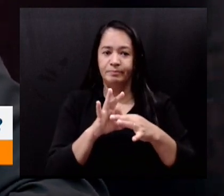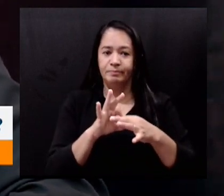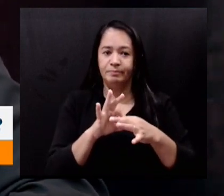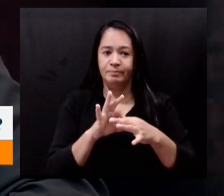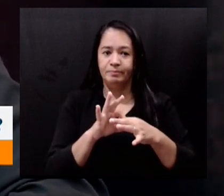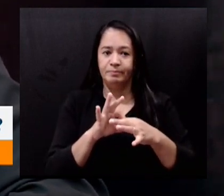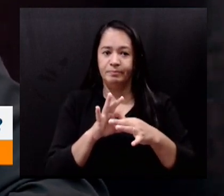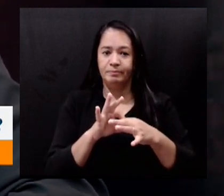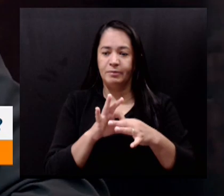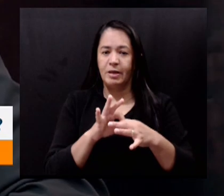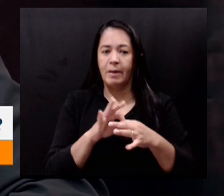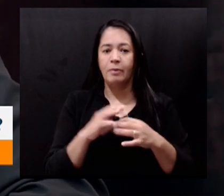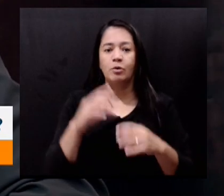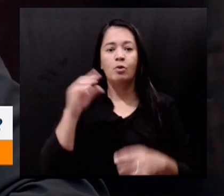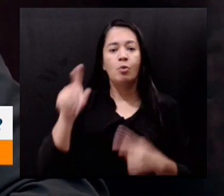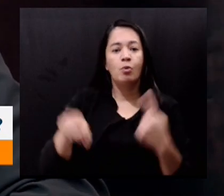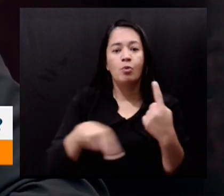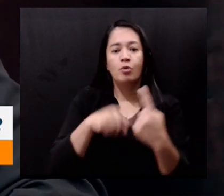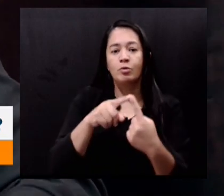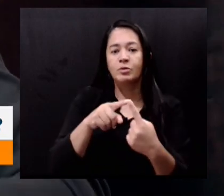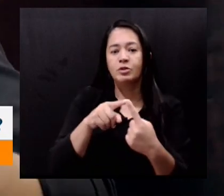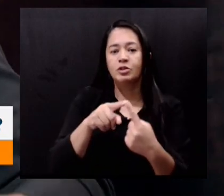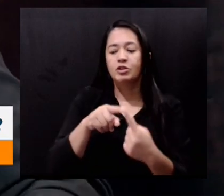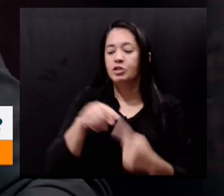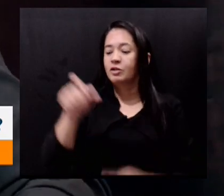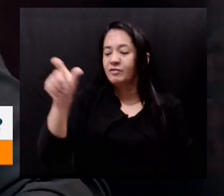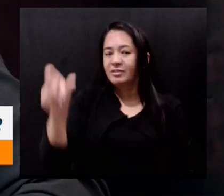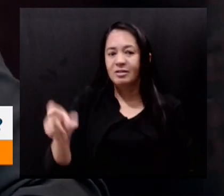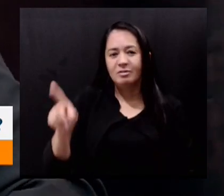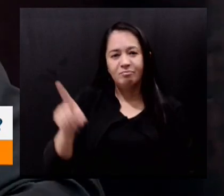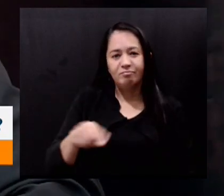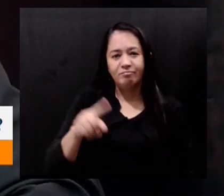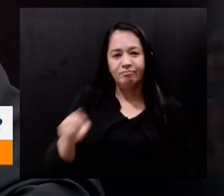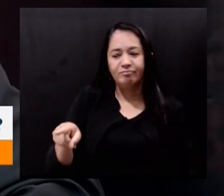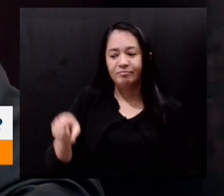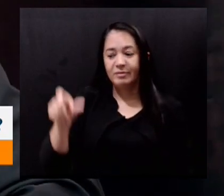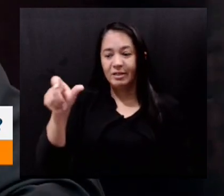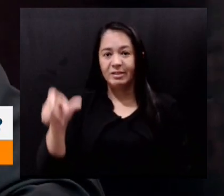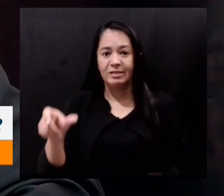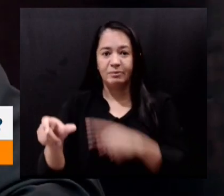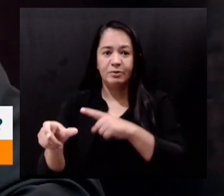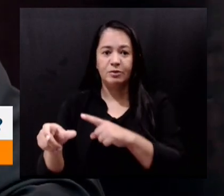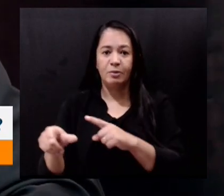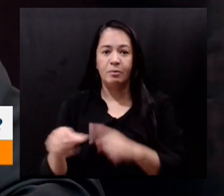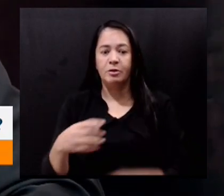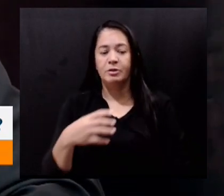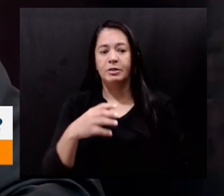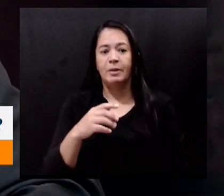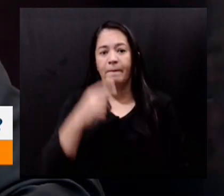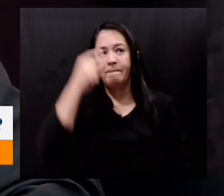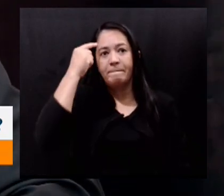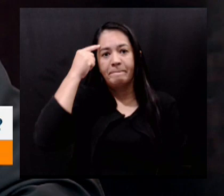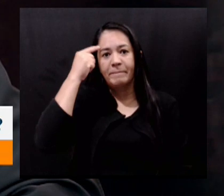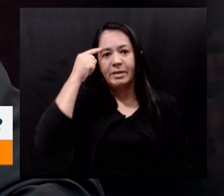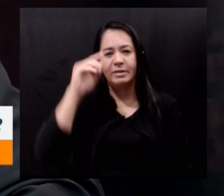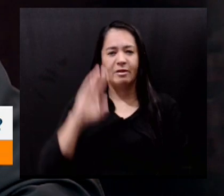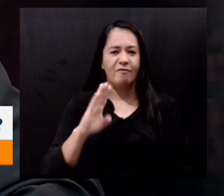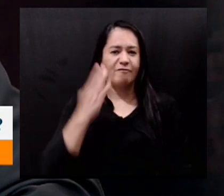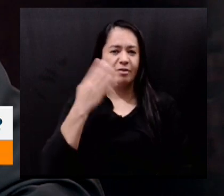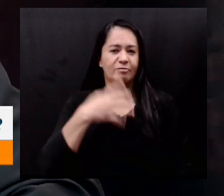cancelar alguém, para punir alguém, a pessoa pode ter uma falsa sensação de justiça e isso dá